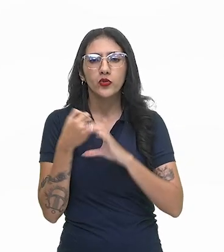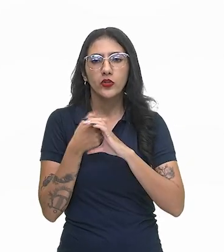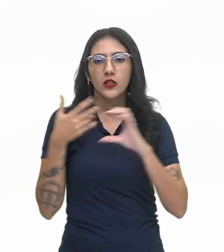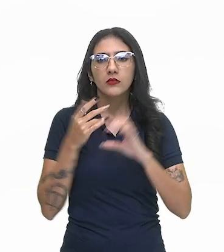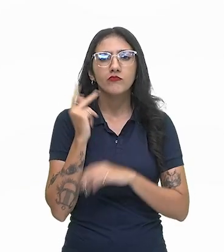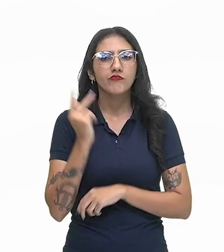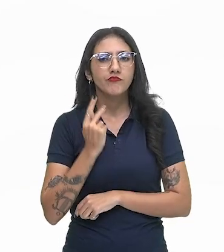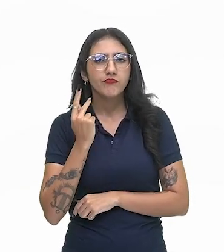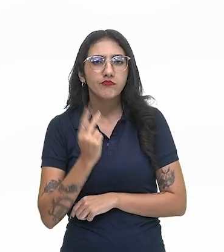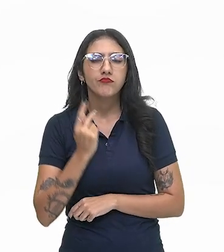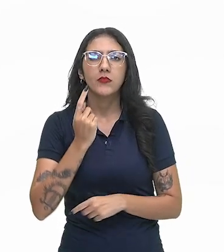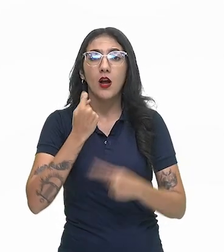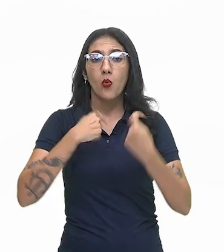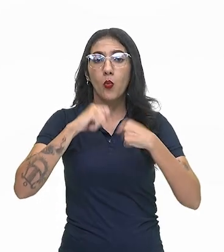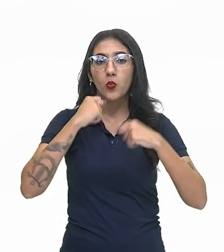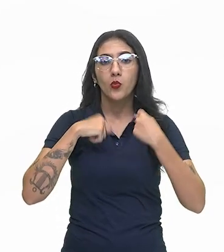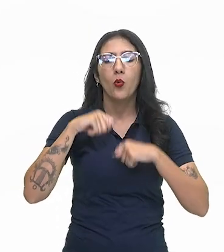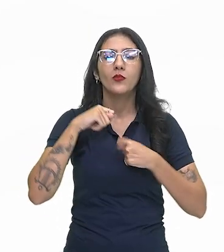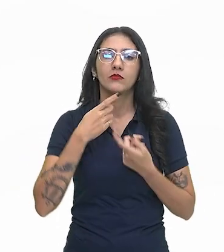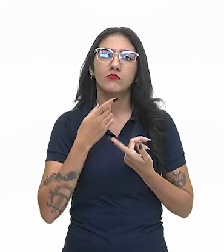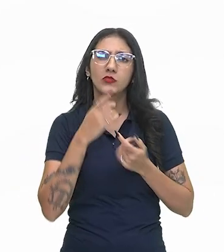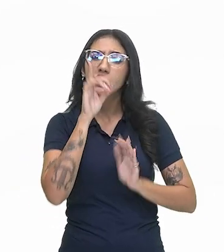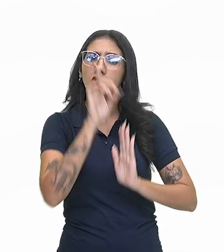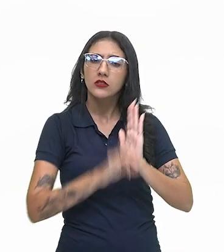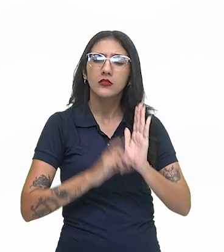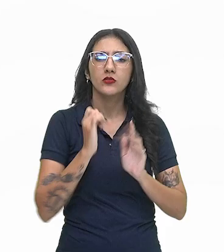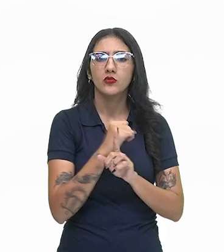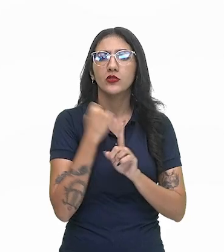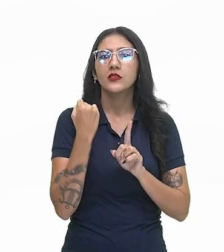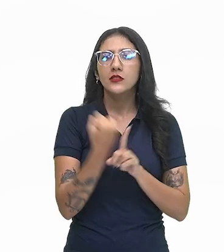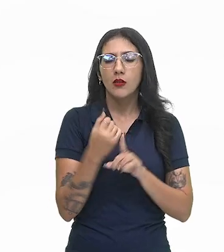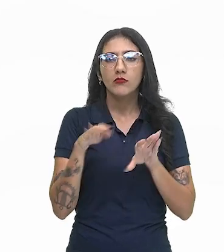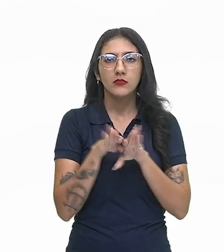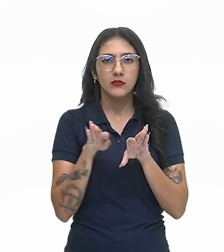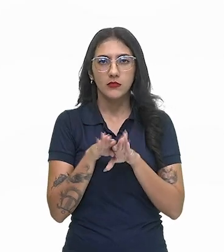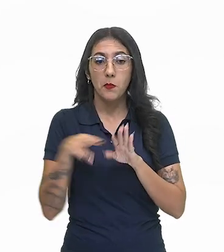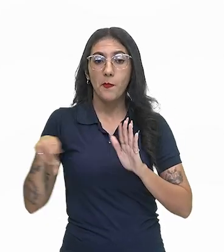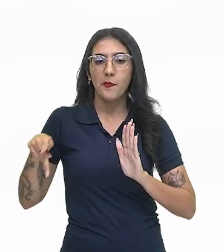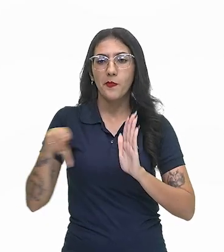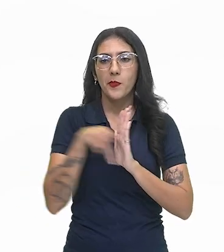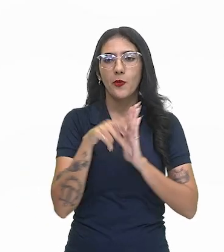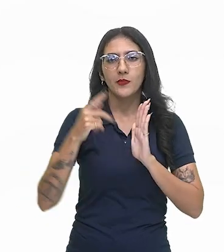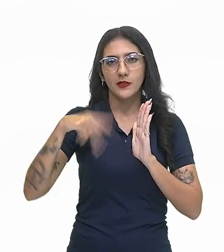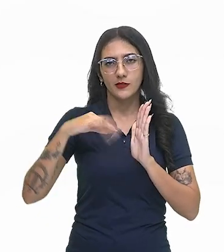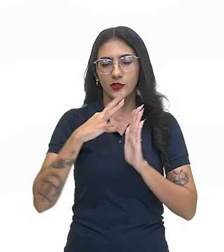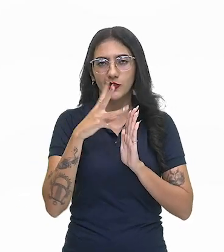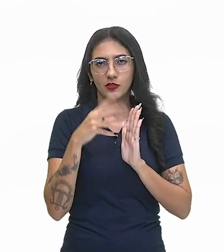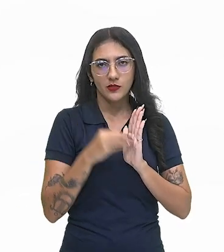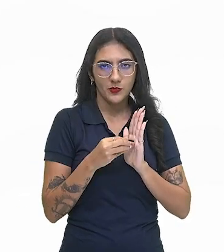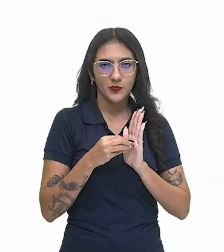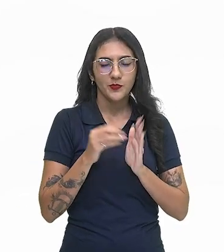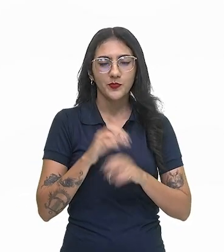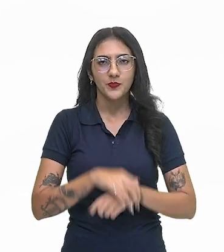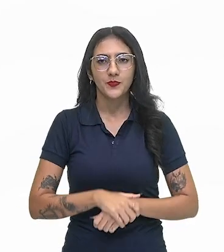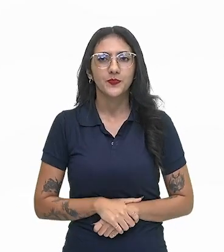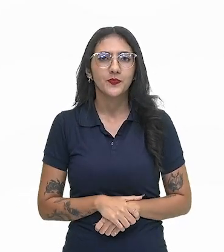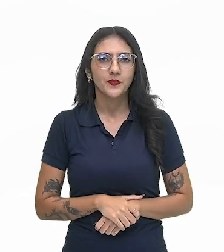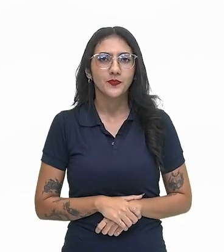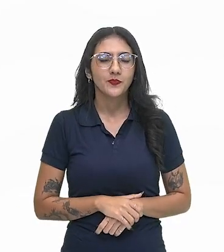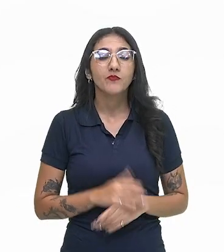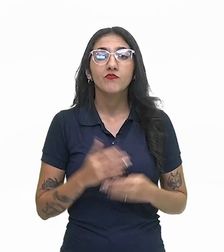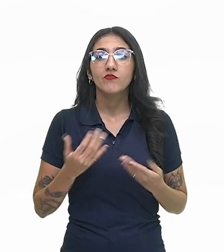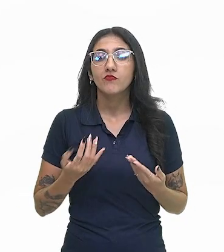políticos, econômicos e sociais empreendidos na Amazônia. Então, essa tese,